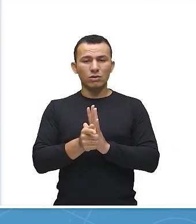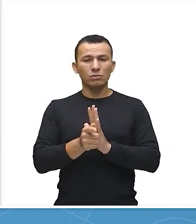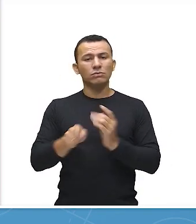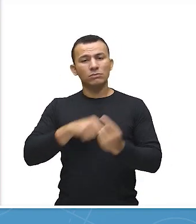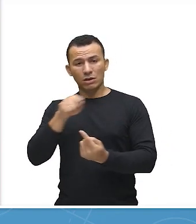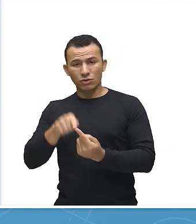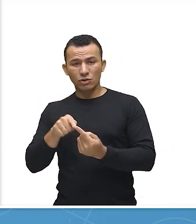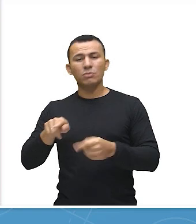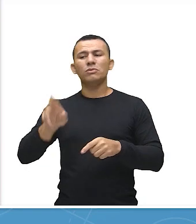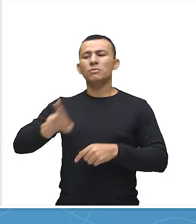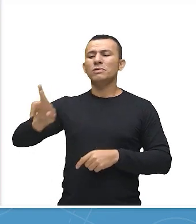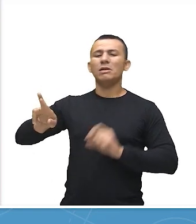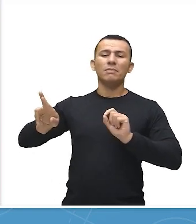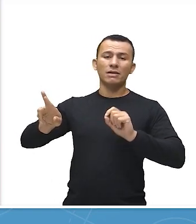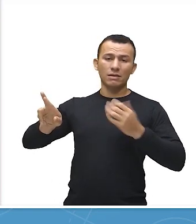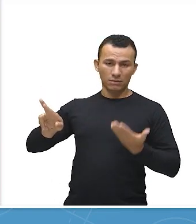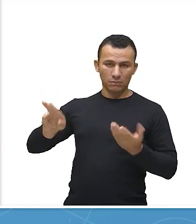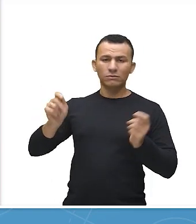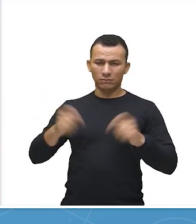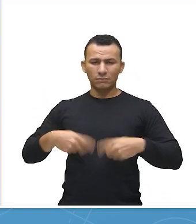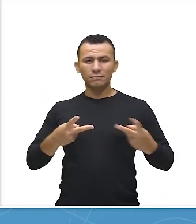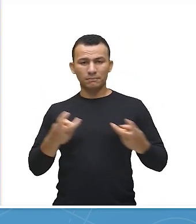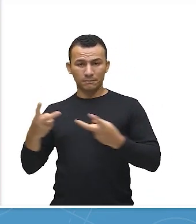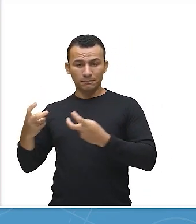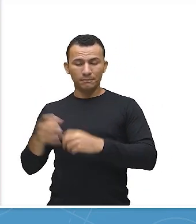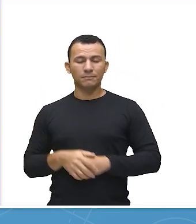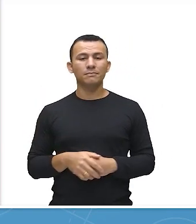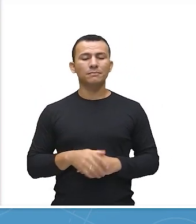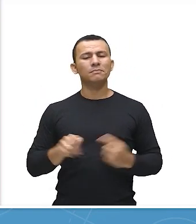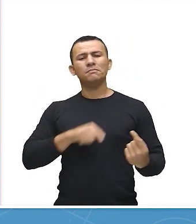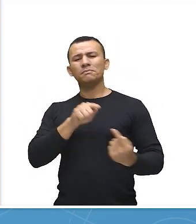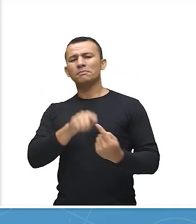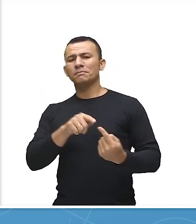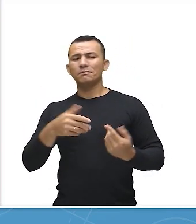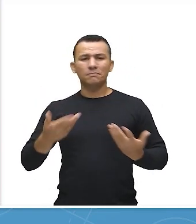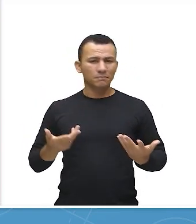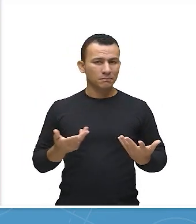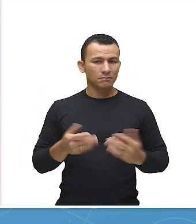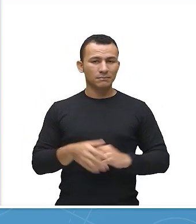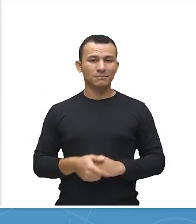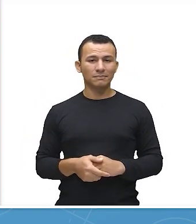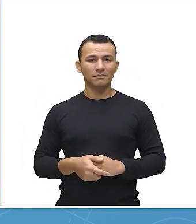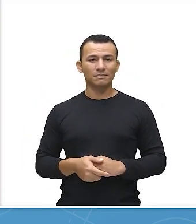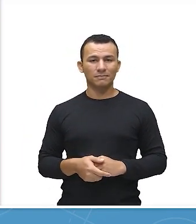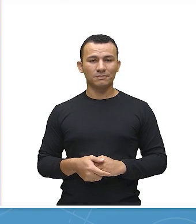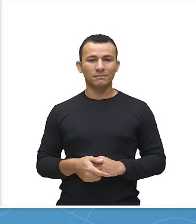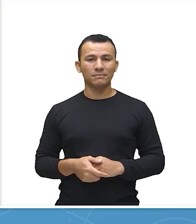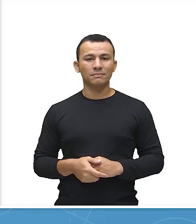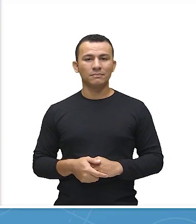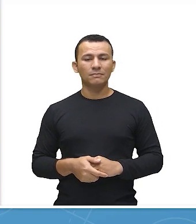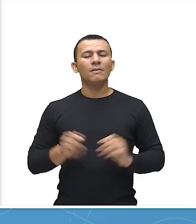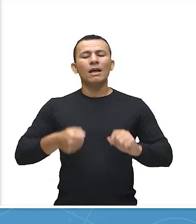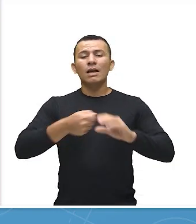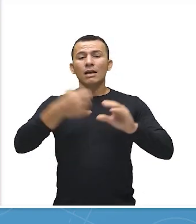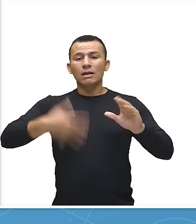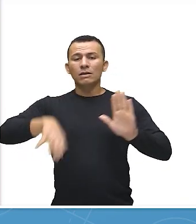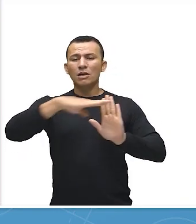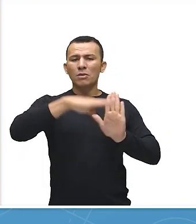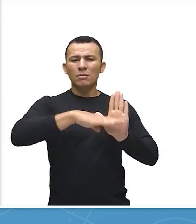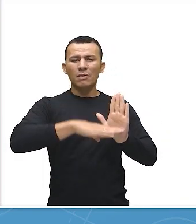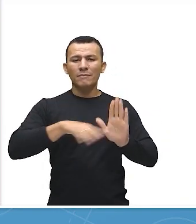A música é um fenômeno universal. Isto é, está presente em todos os lugares. Aquilo que a gente já falou,